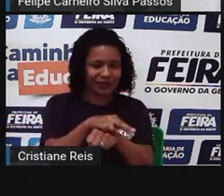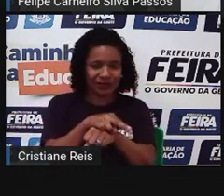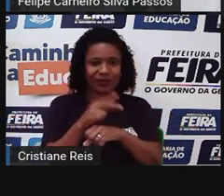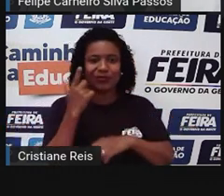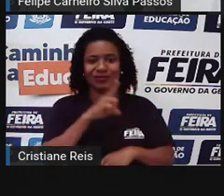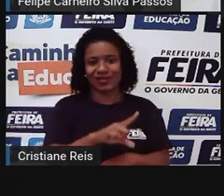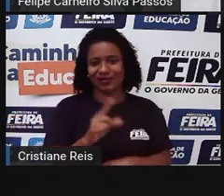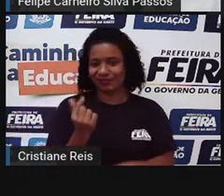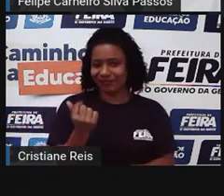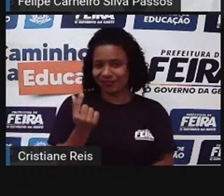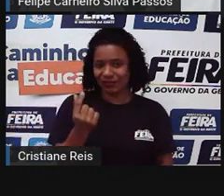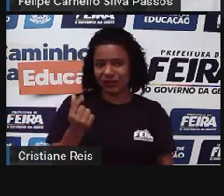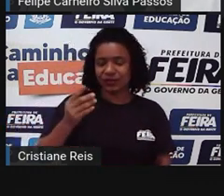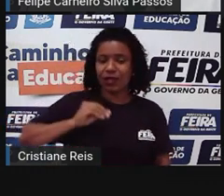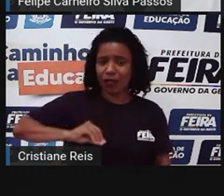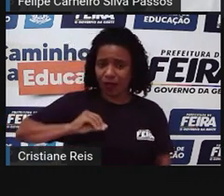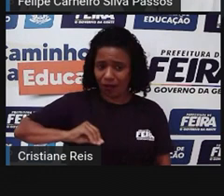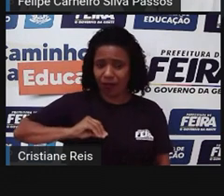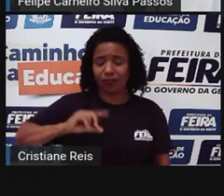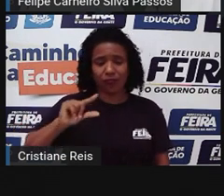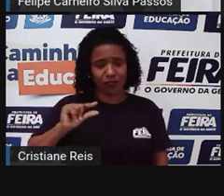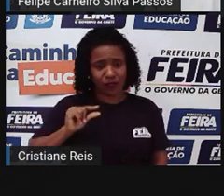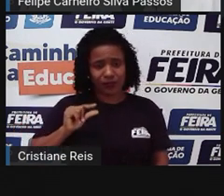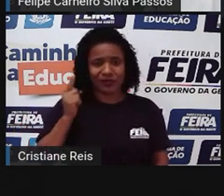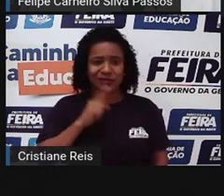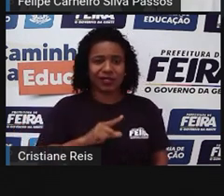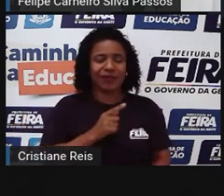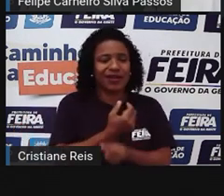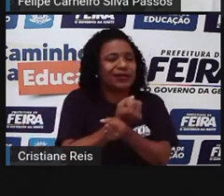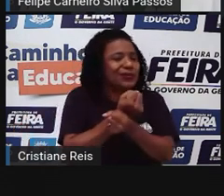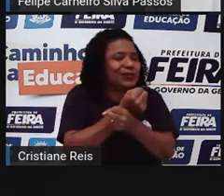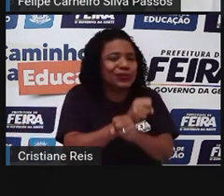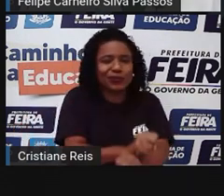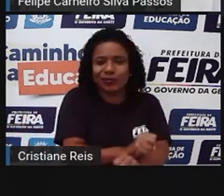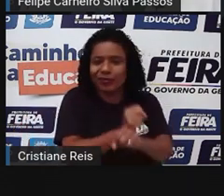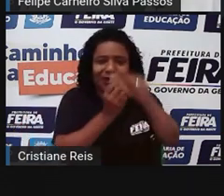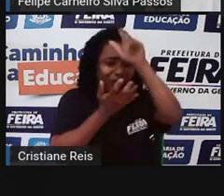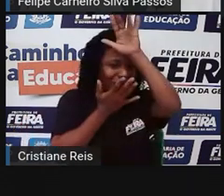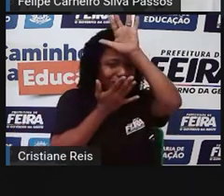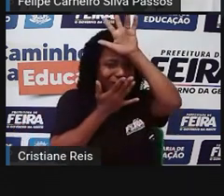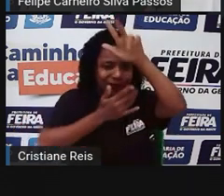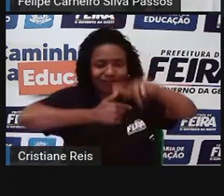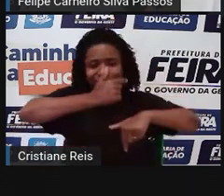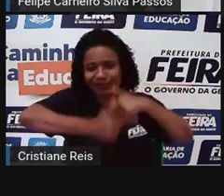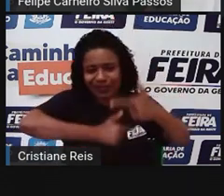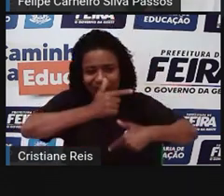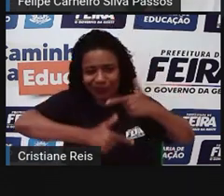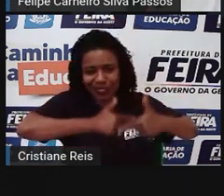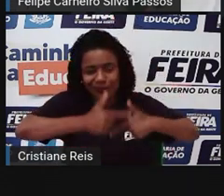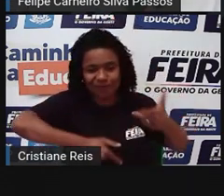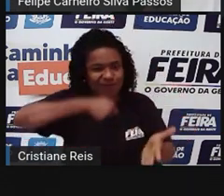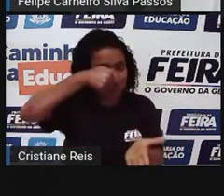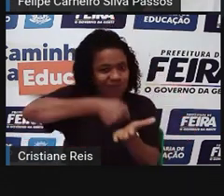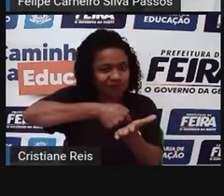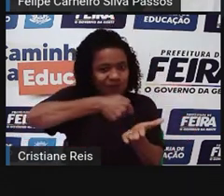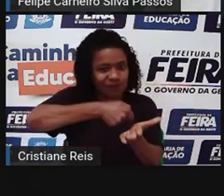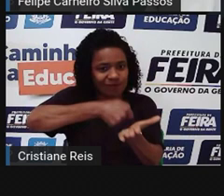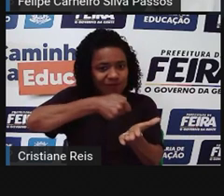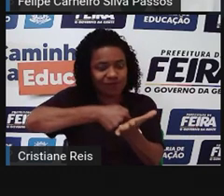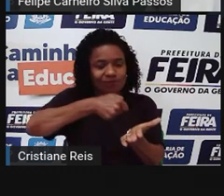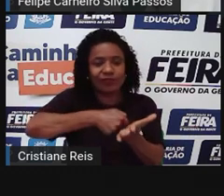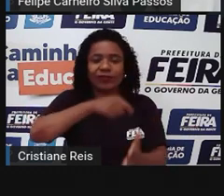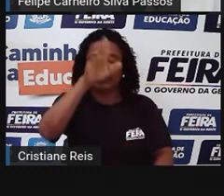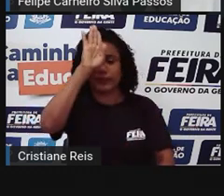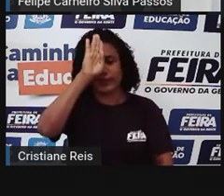eram remunerados, enquanto os escravos eles não eram remunerados. Eles faziam aquilo ali por obrigação do senhor